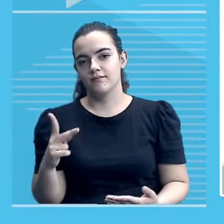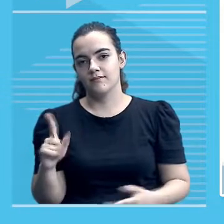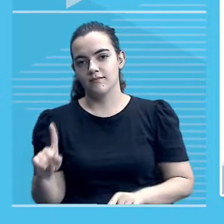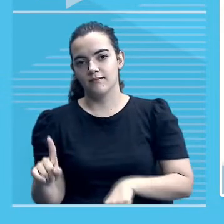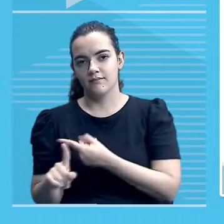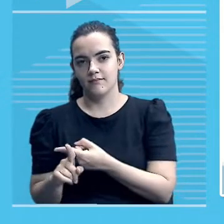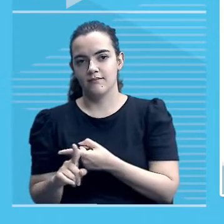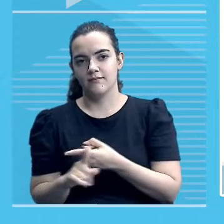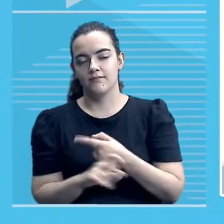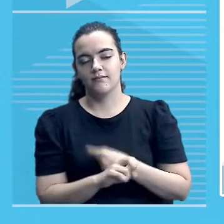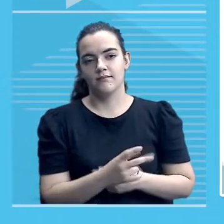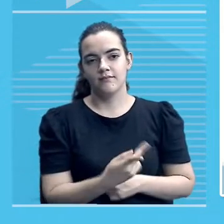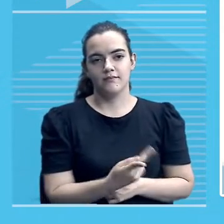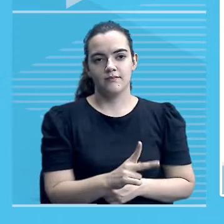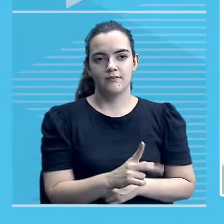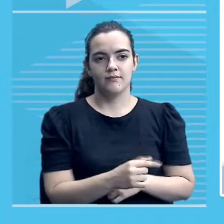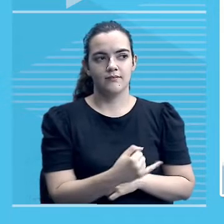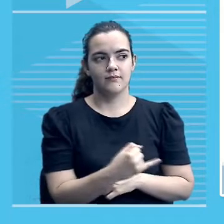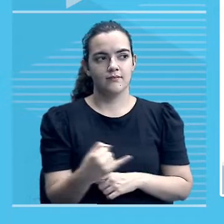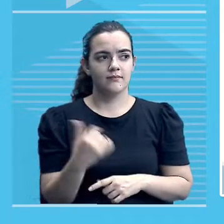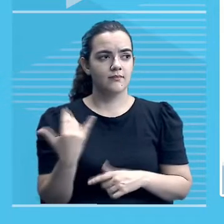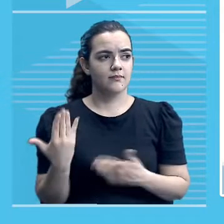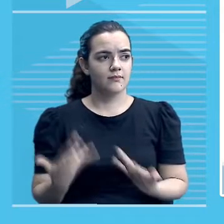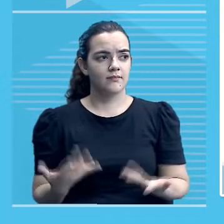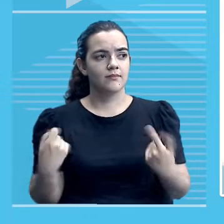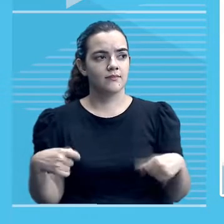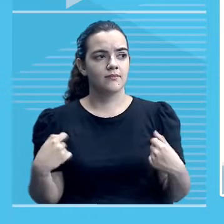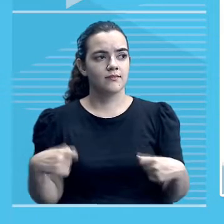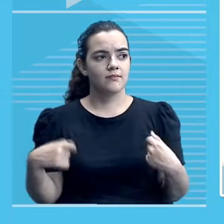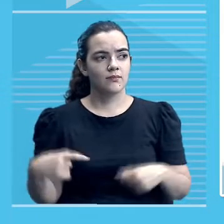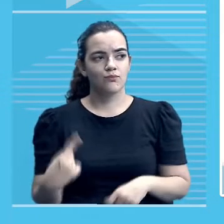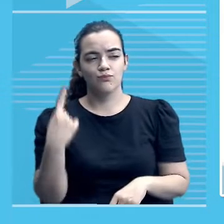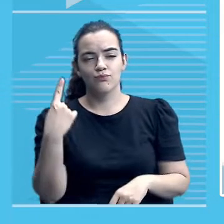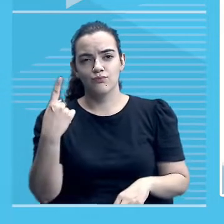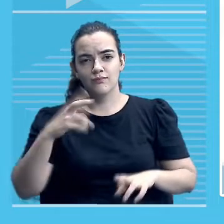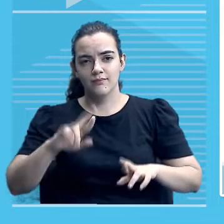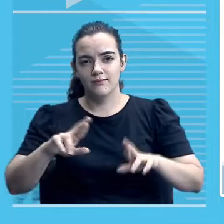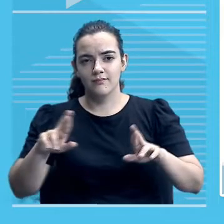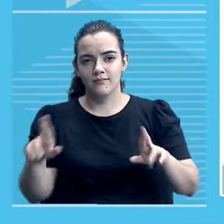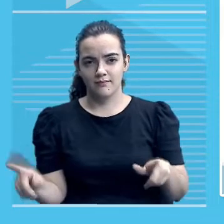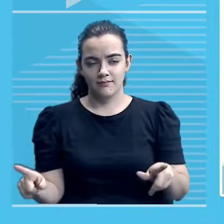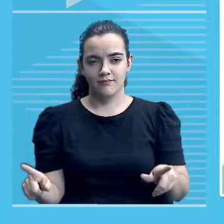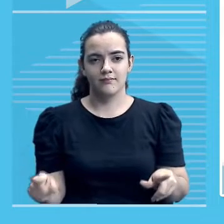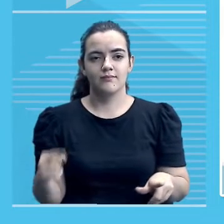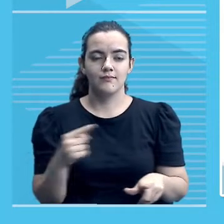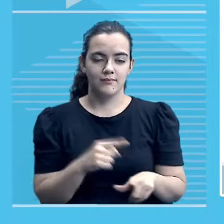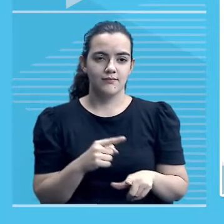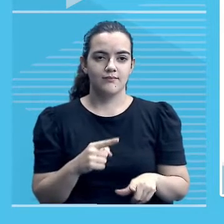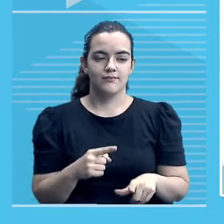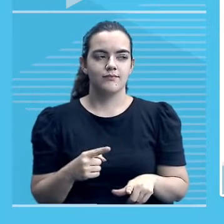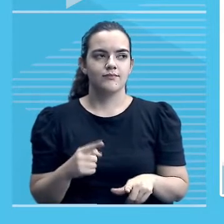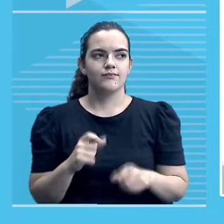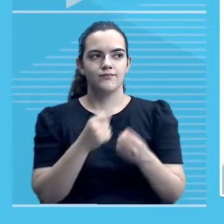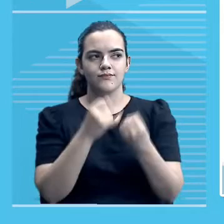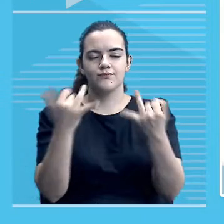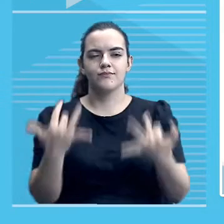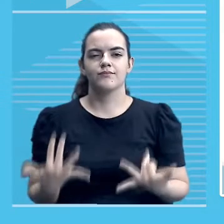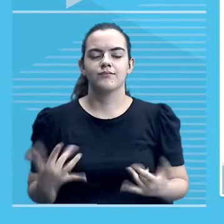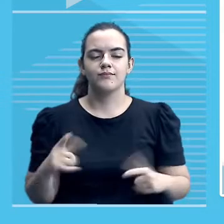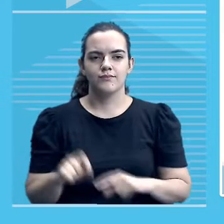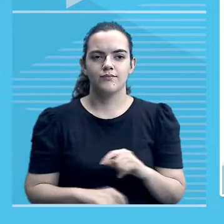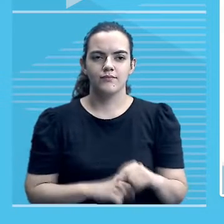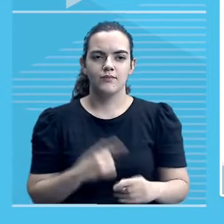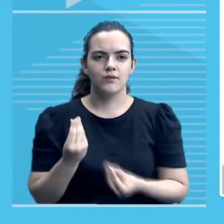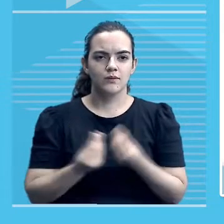ok? Esse é o conceito de sal. Depois a gente vai mostrar a classificação deles, vamos mostrar também de onde é